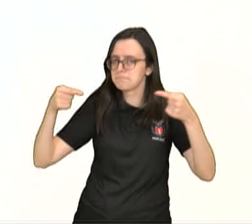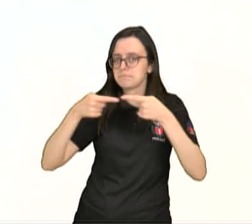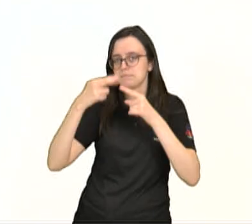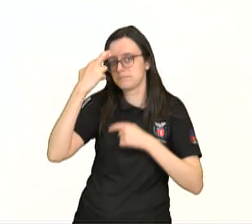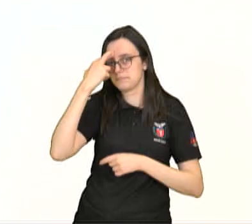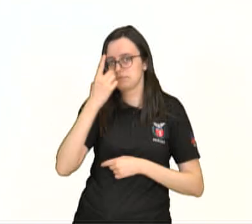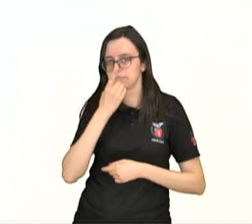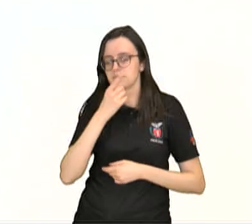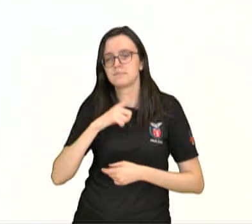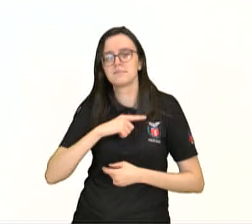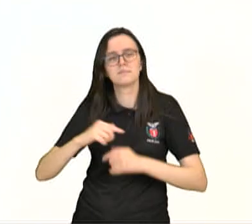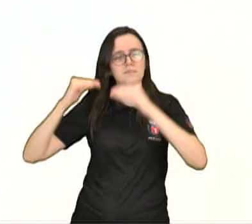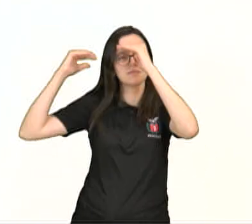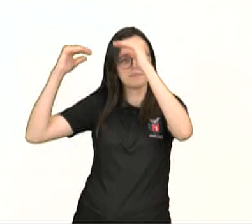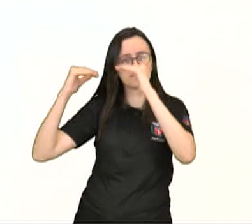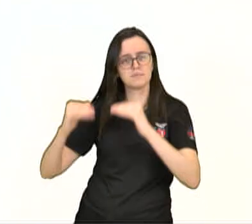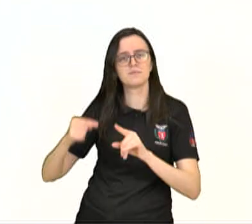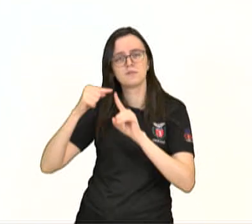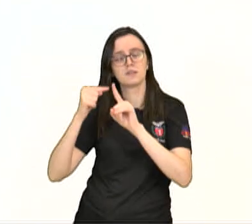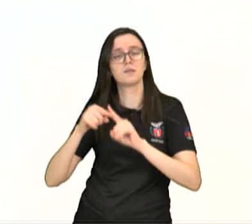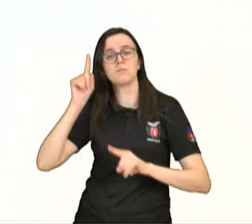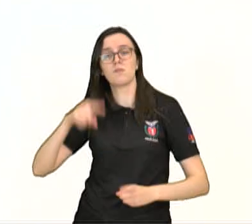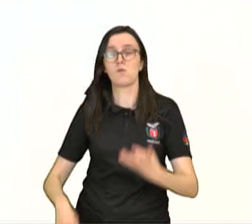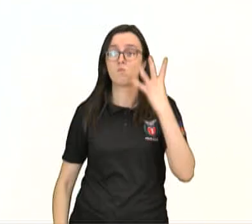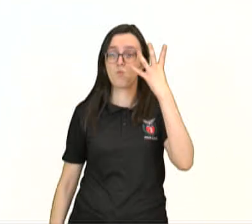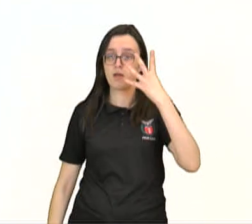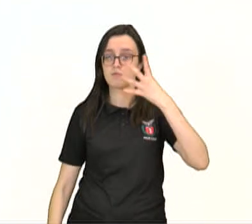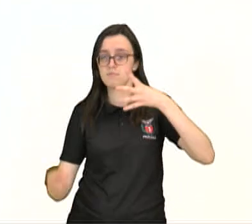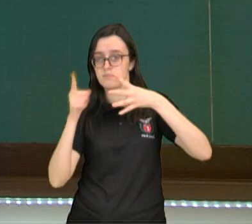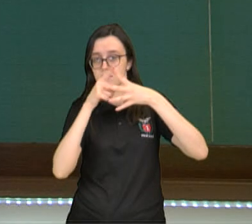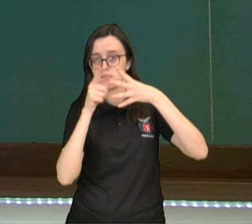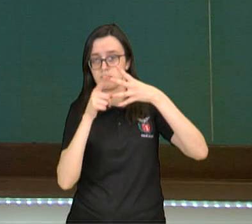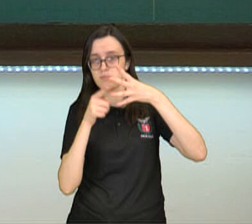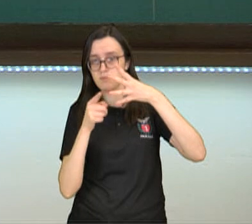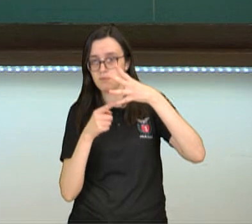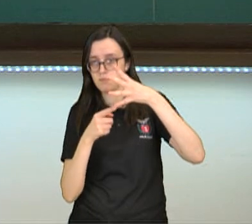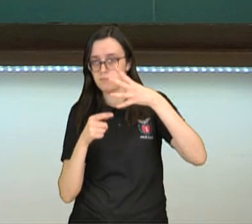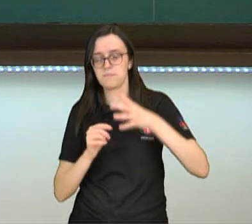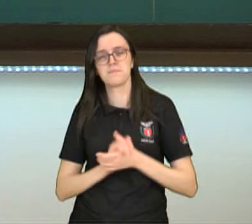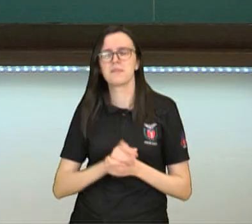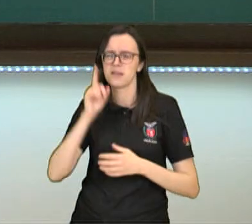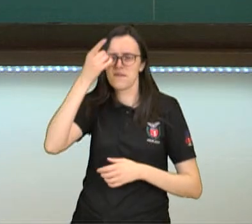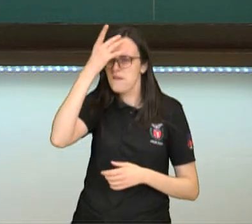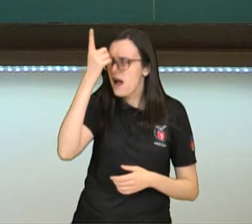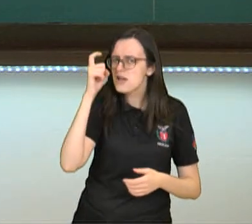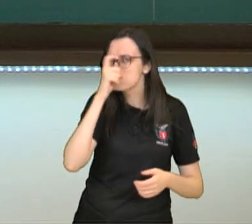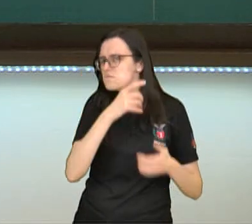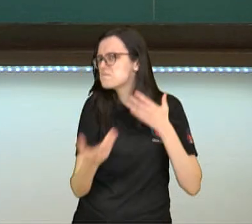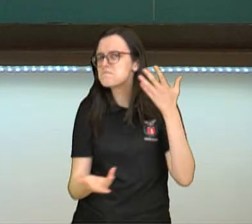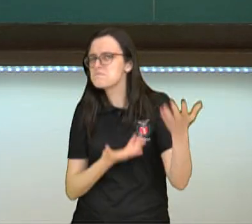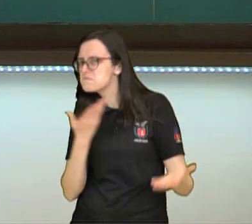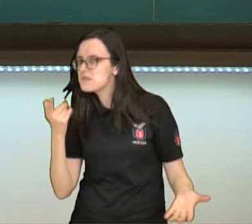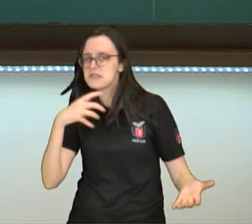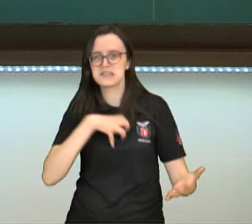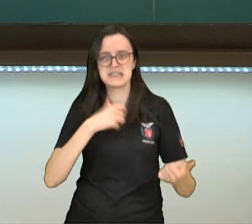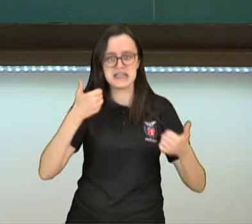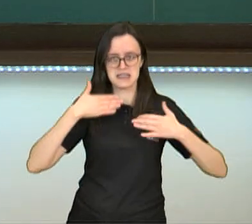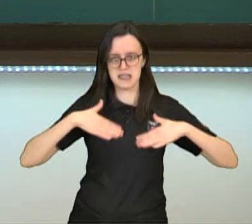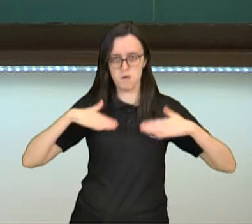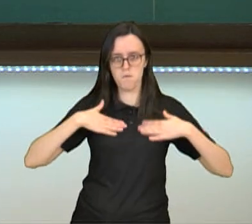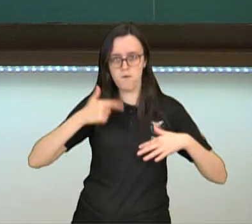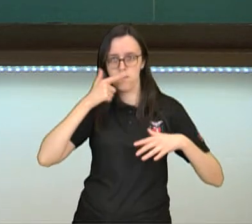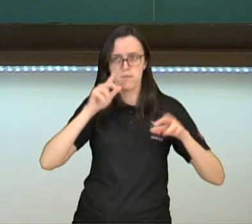o bongô, a guira, o baixo e a guitarra. Foi fácil, gente? Foi difícil? Tranquilo fazer